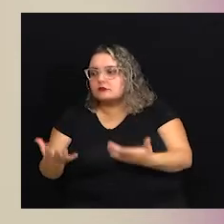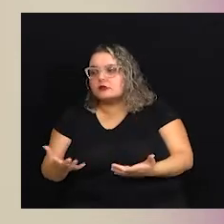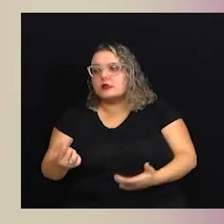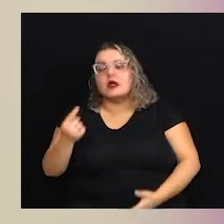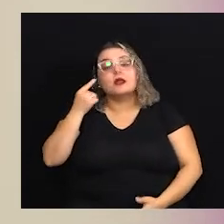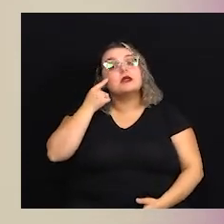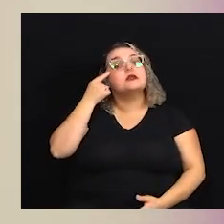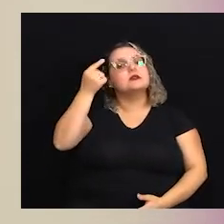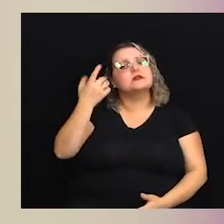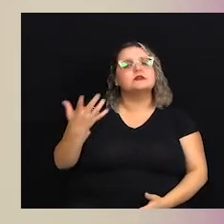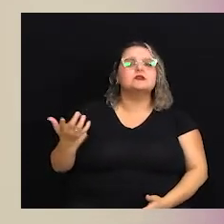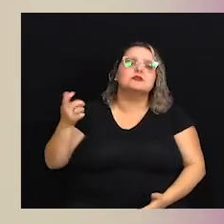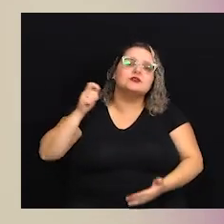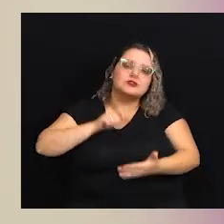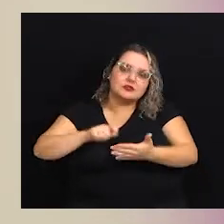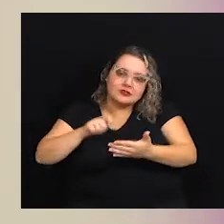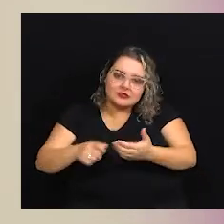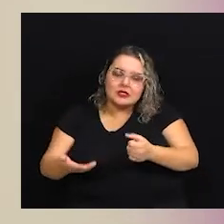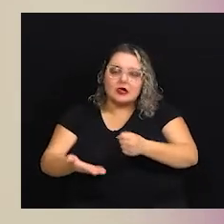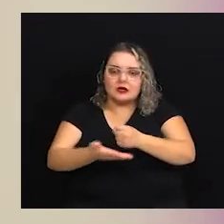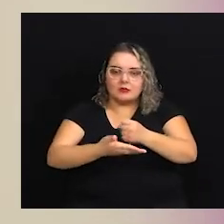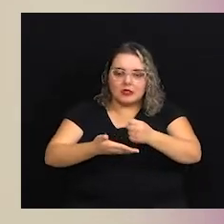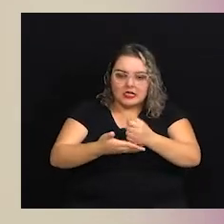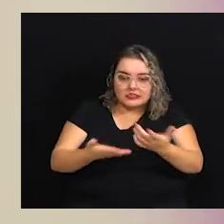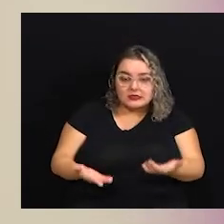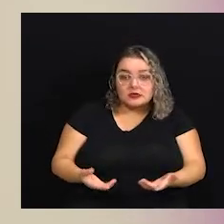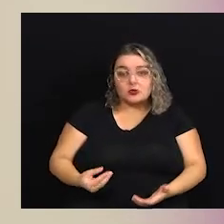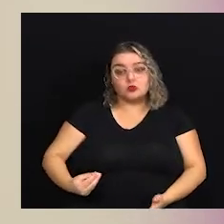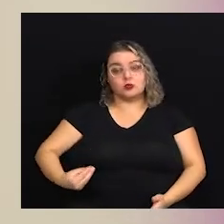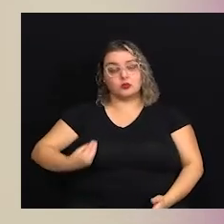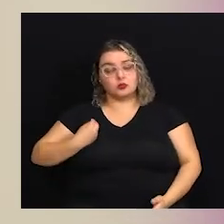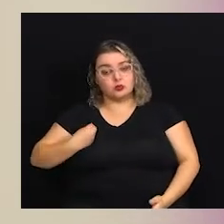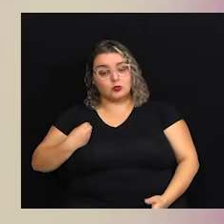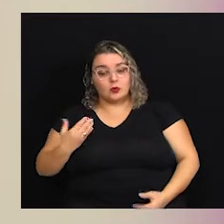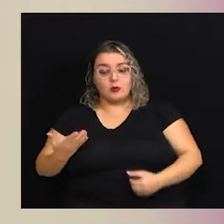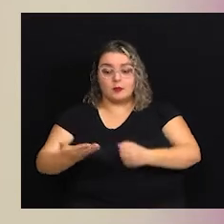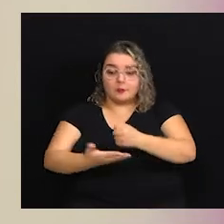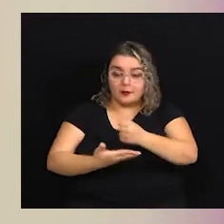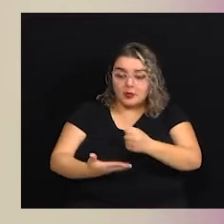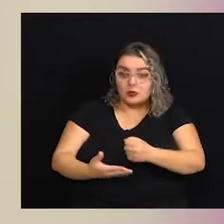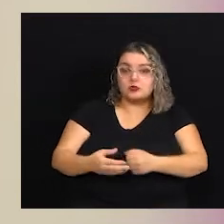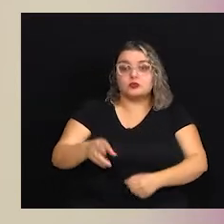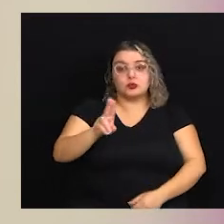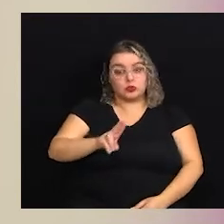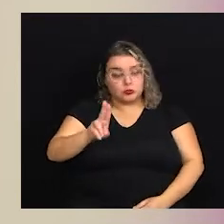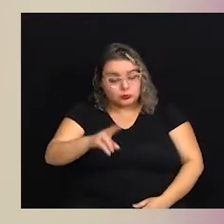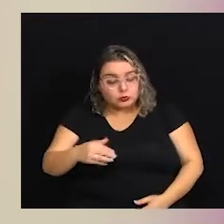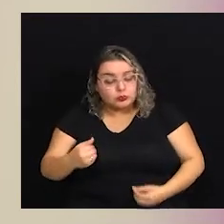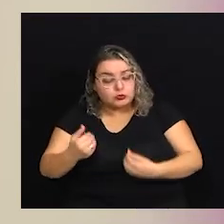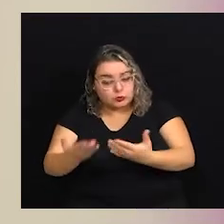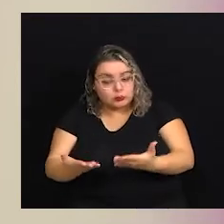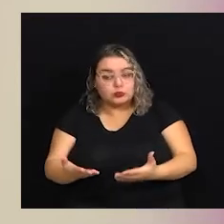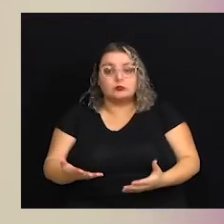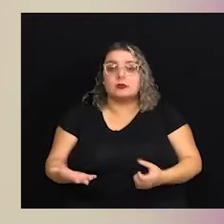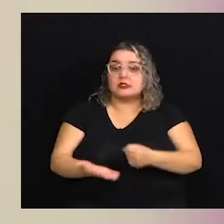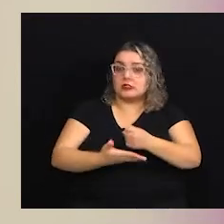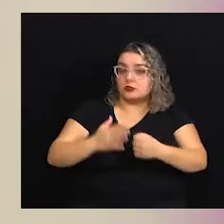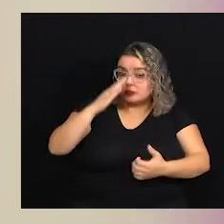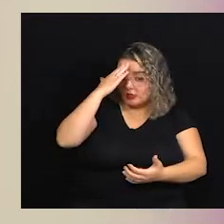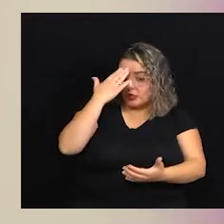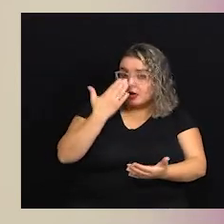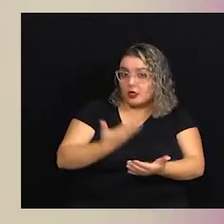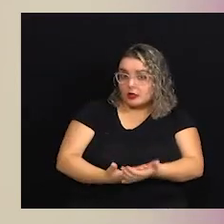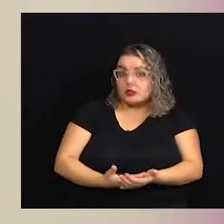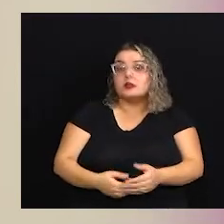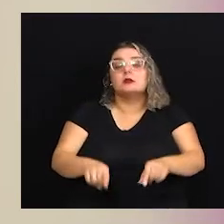E daí surgiu a ideia de escrever o livro baseado no que eu vivo, baseado no que eu aplico, baseado no que eu acredito